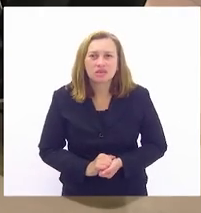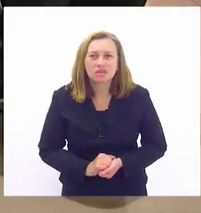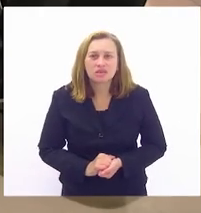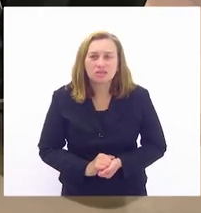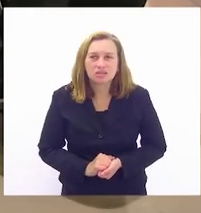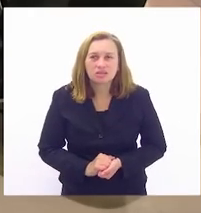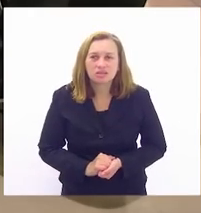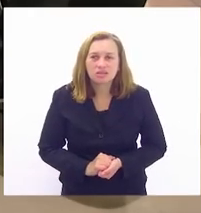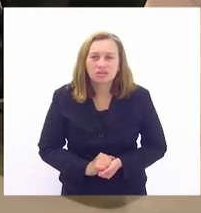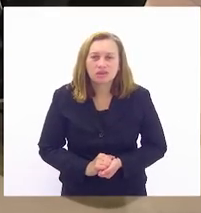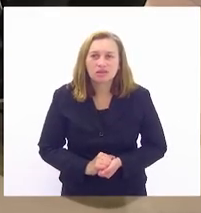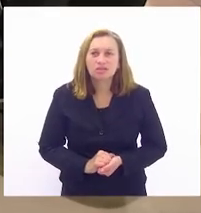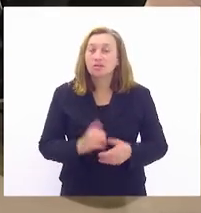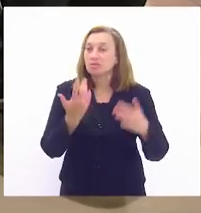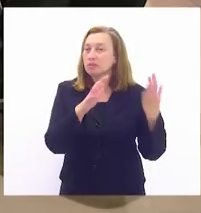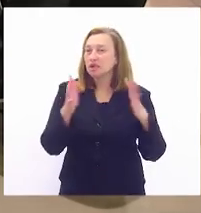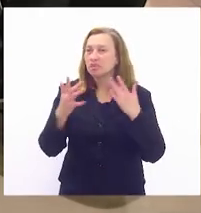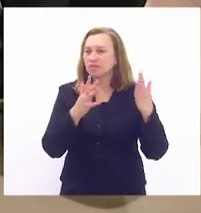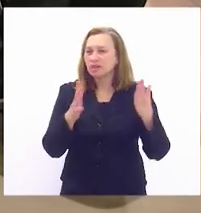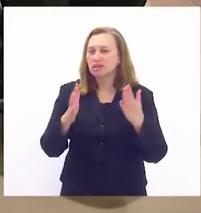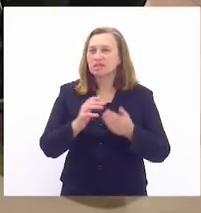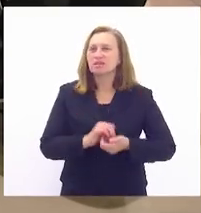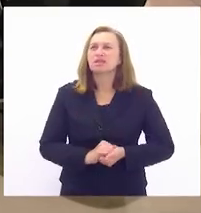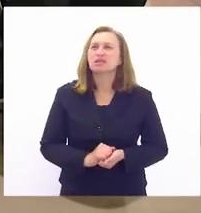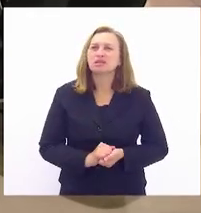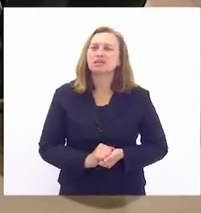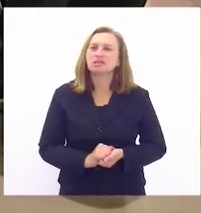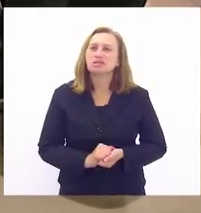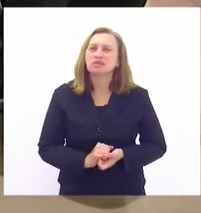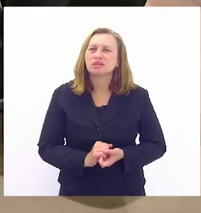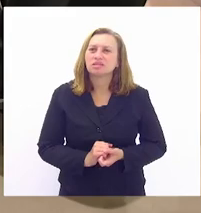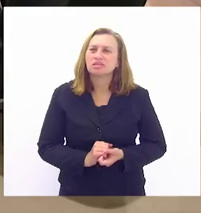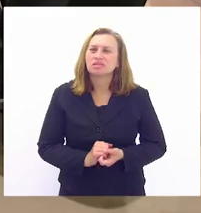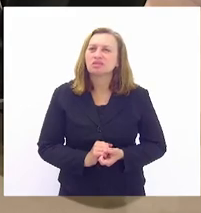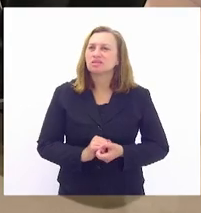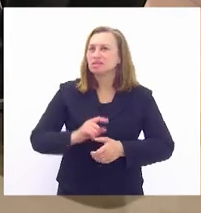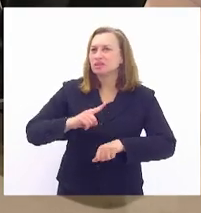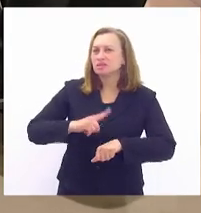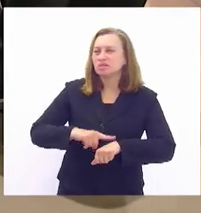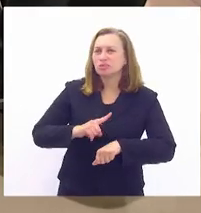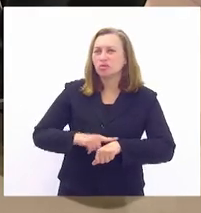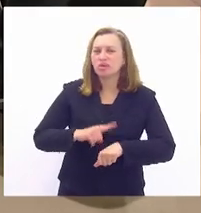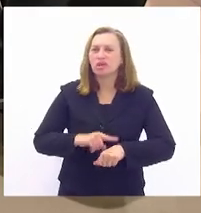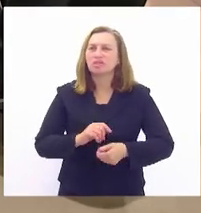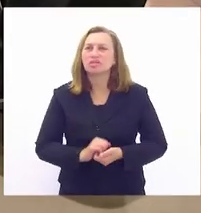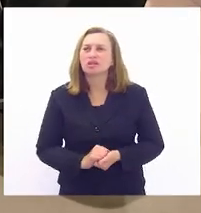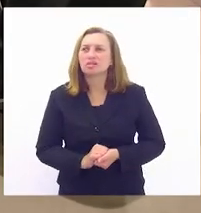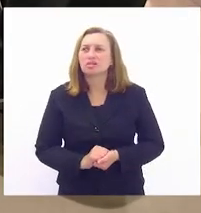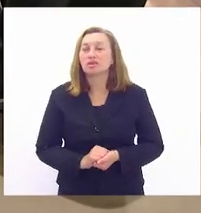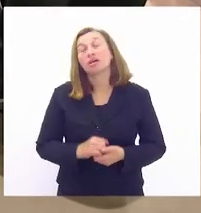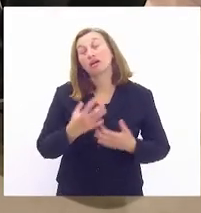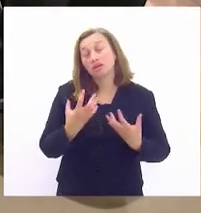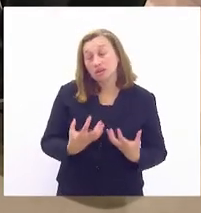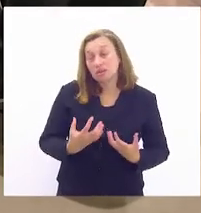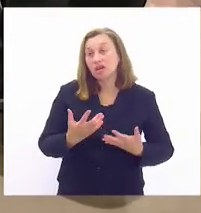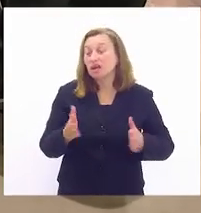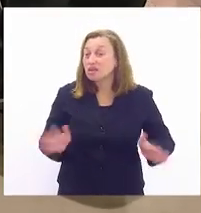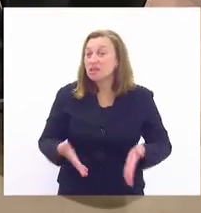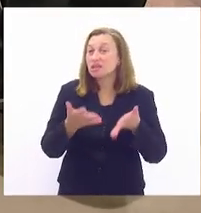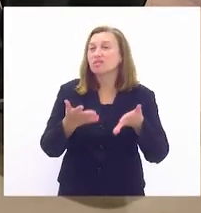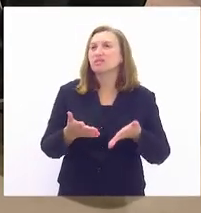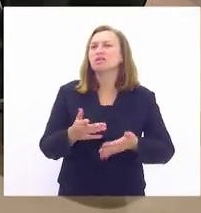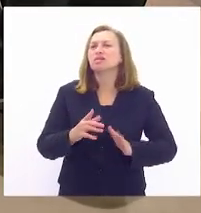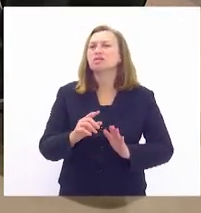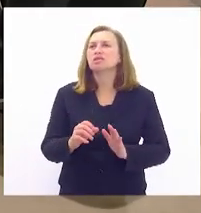dando parabenizando tantos que já falaram aqui, mas principalmente a iniciativa, né, do